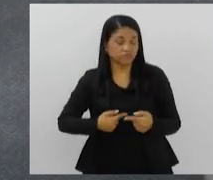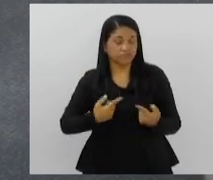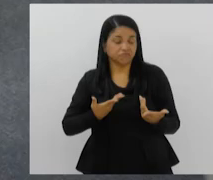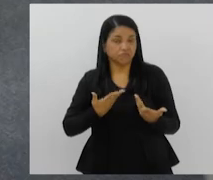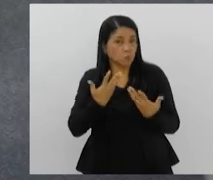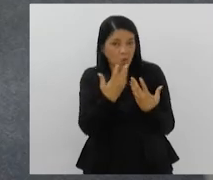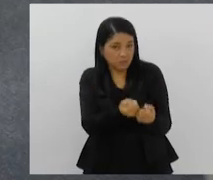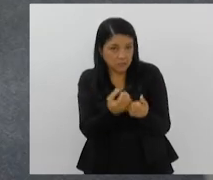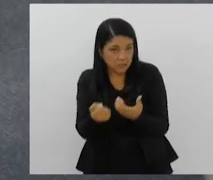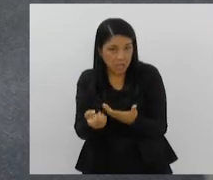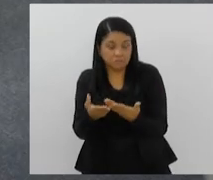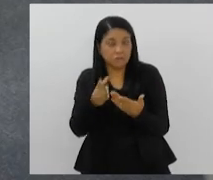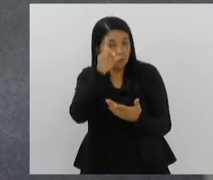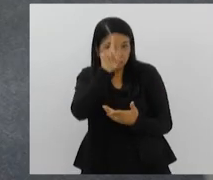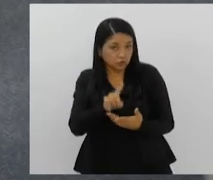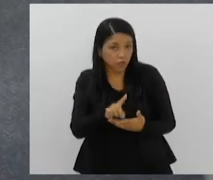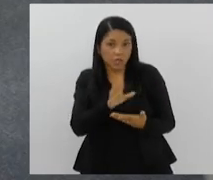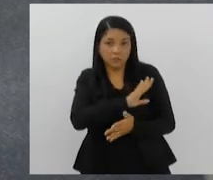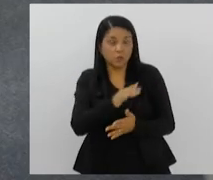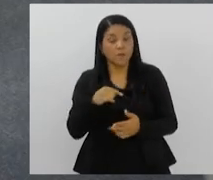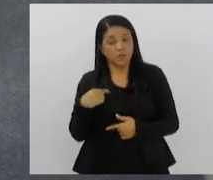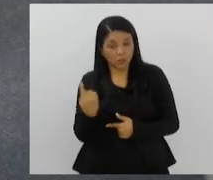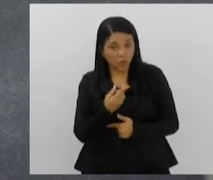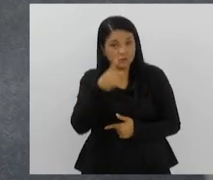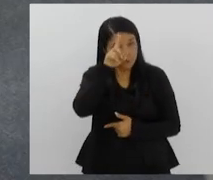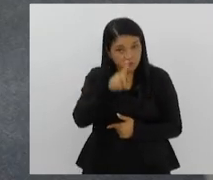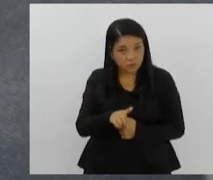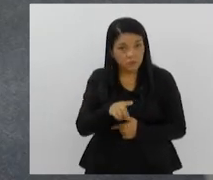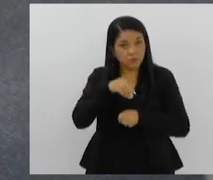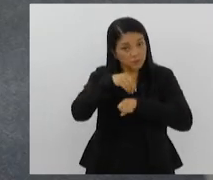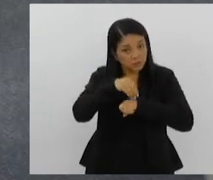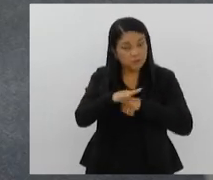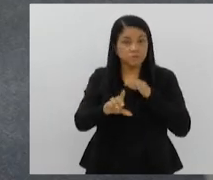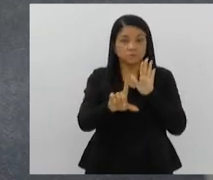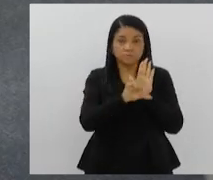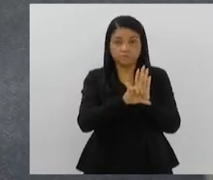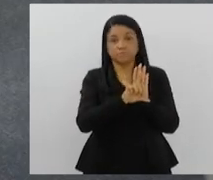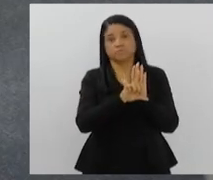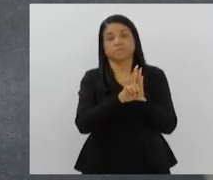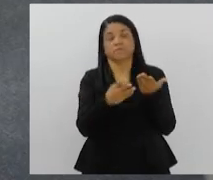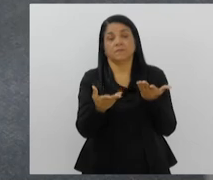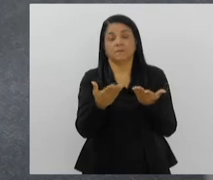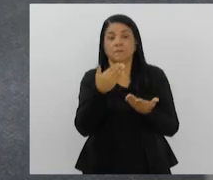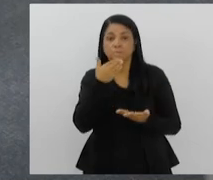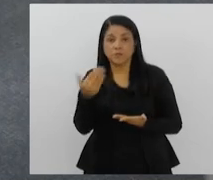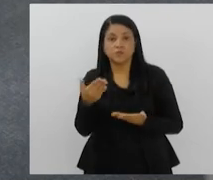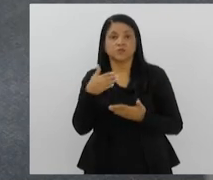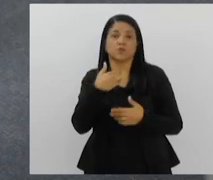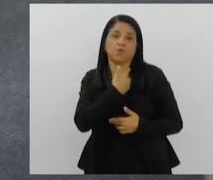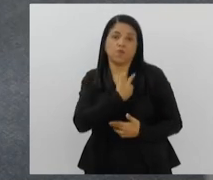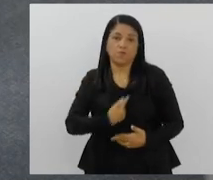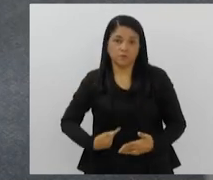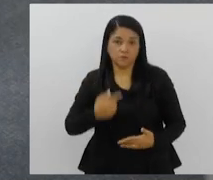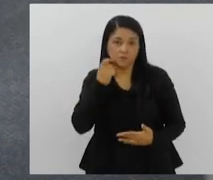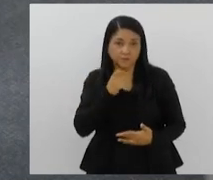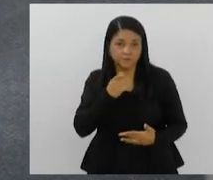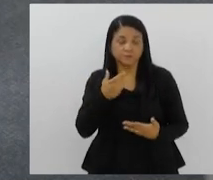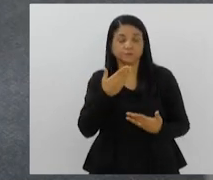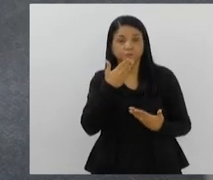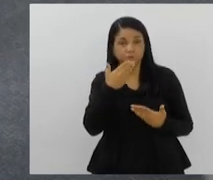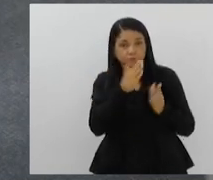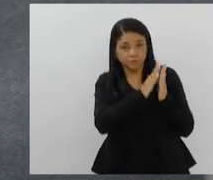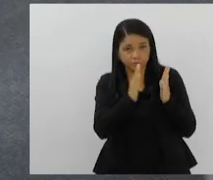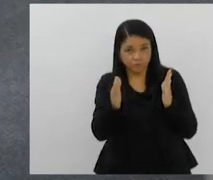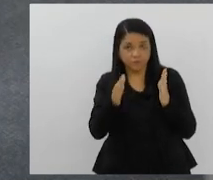reservado ao executivo, mas também é um direito nosso fazer uma indicação legislativa a ele. Então, a gente pediu a questão de ordem para, antes